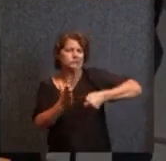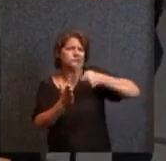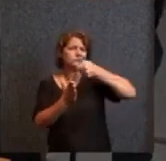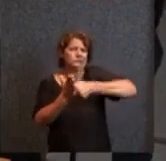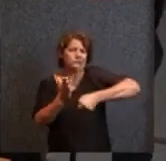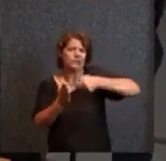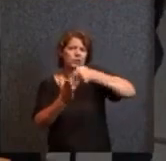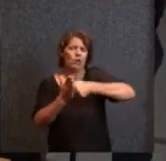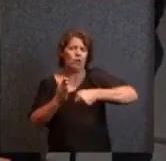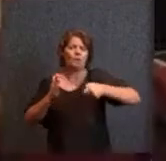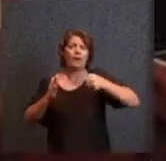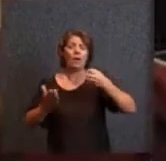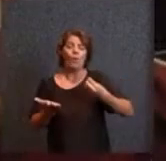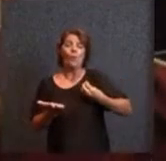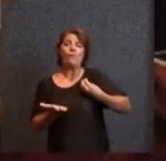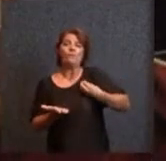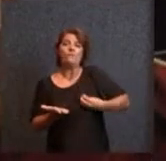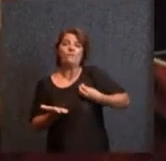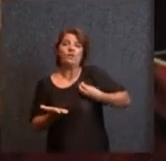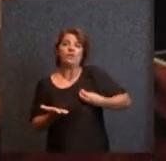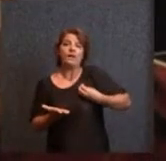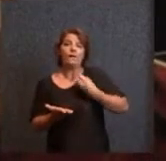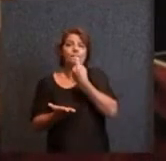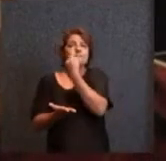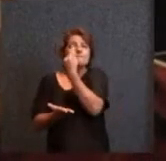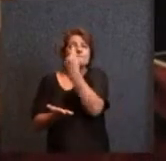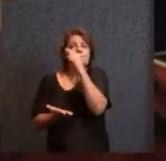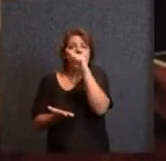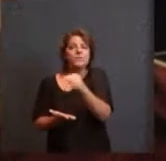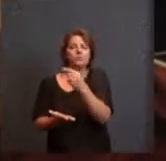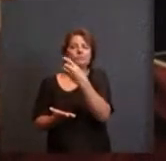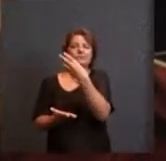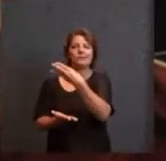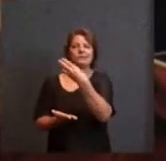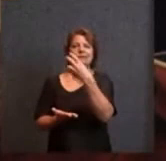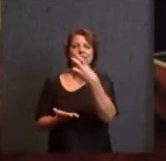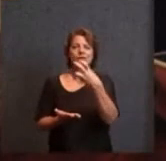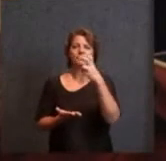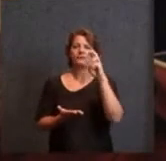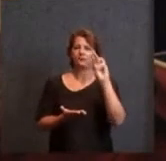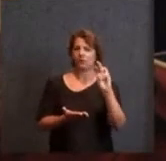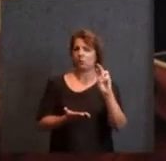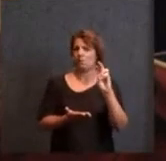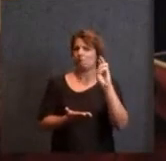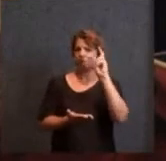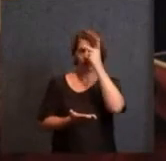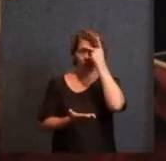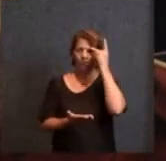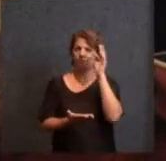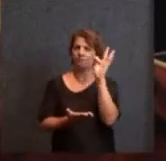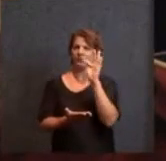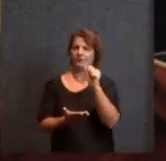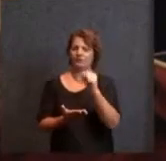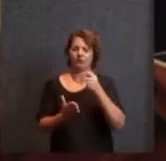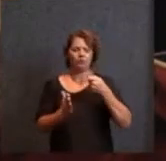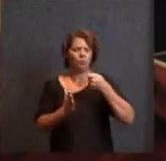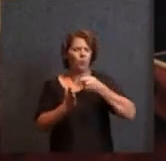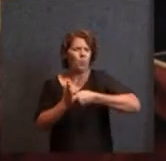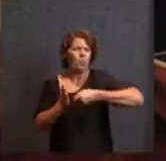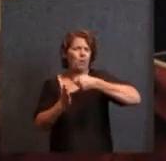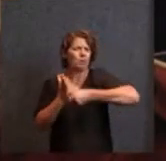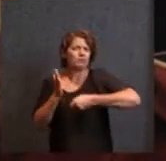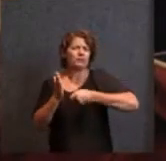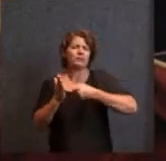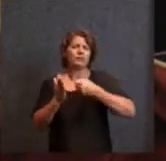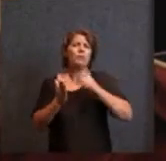de sobrevivência de 1.135 feirenses que nós não conseguimos evitar que morressem. Aí fomos atrás